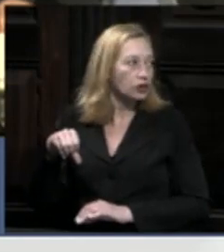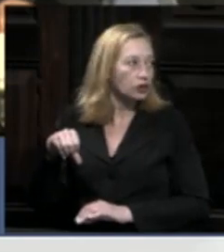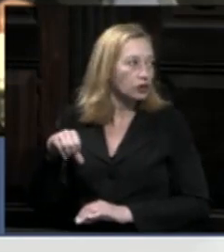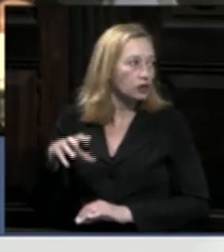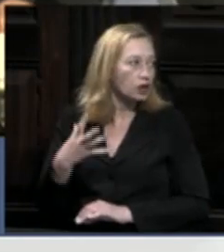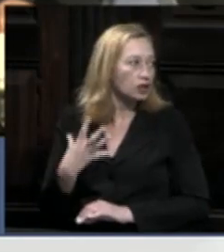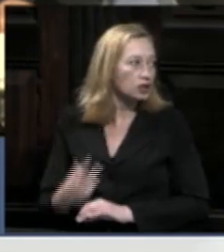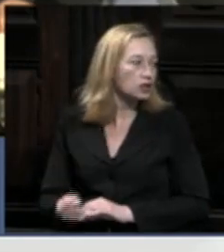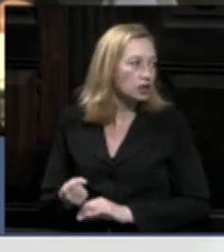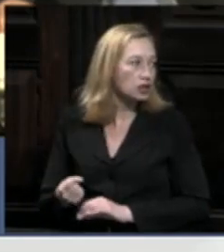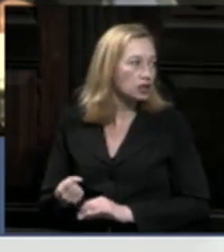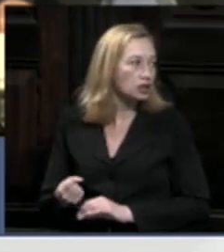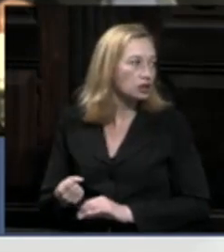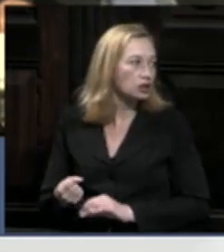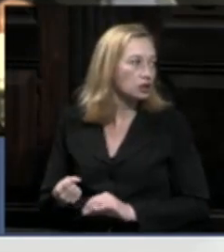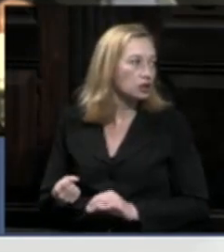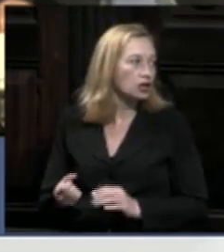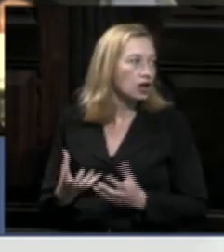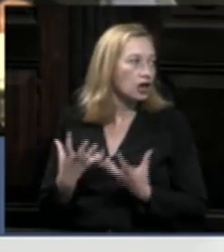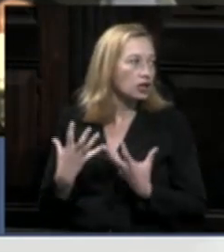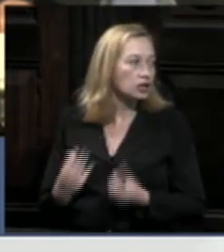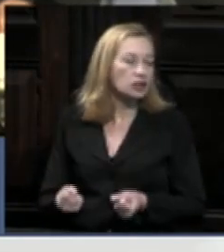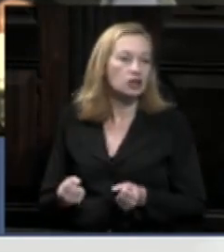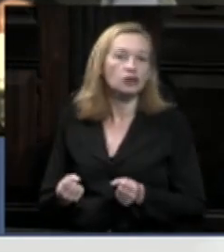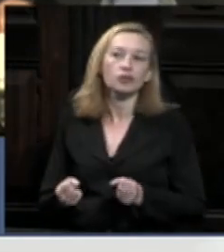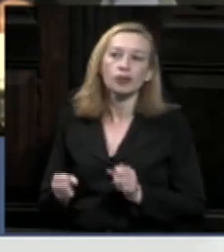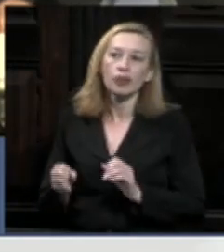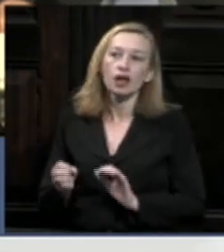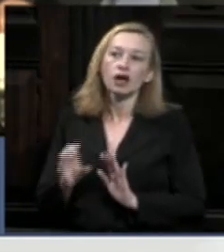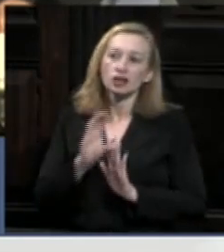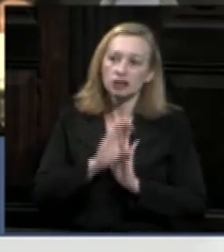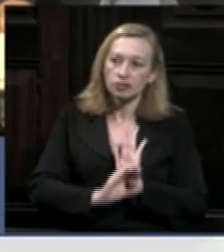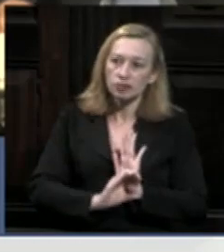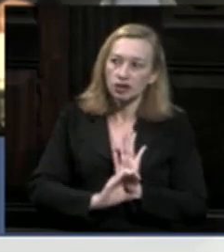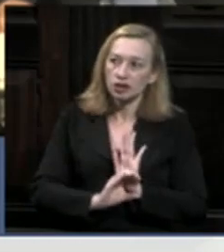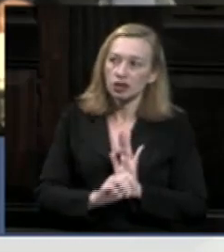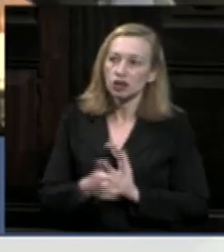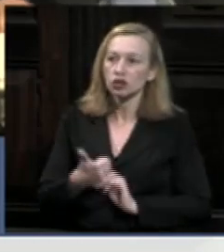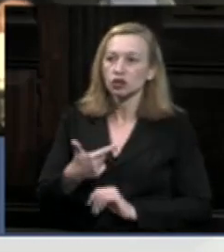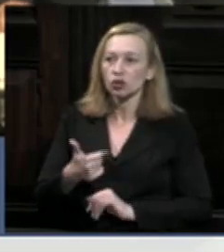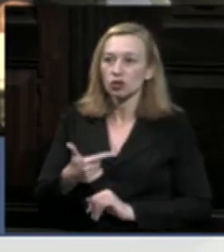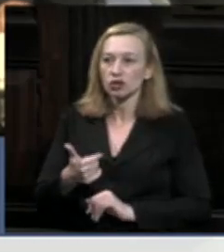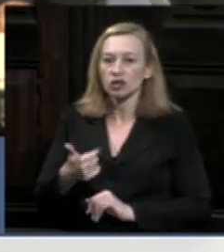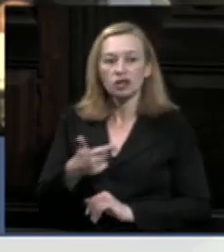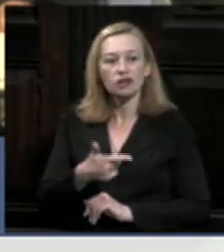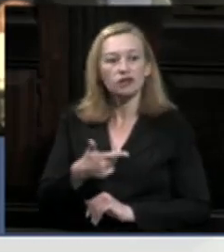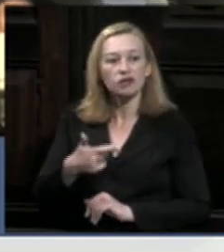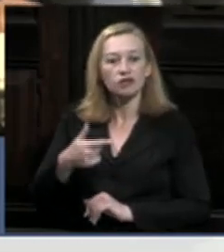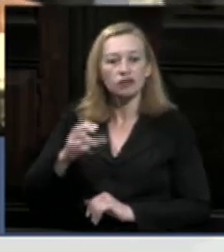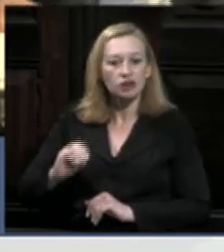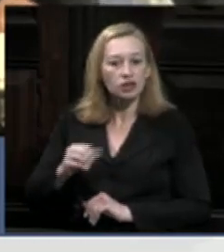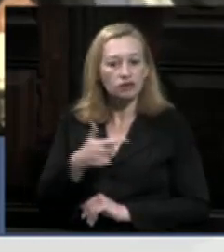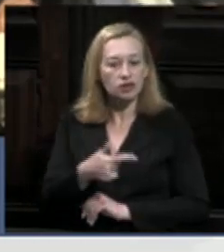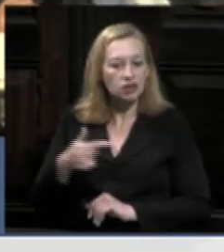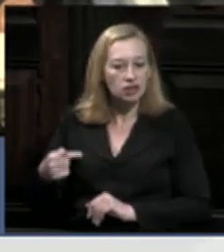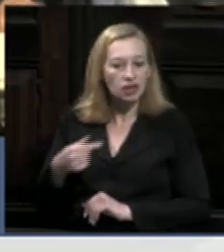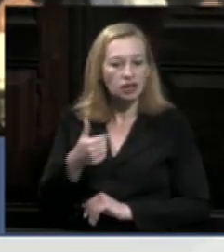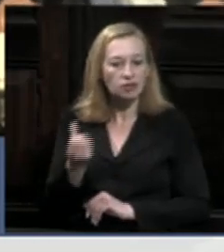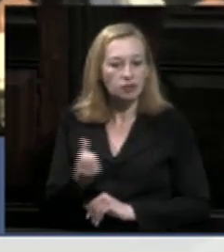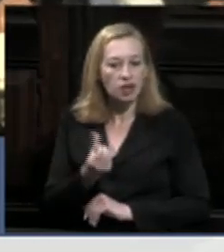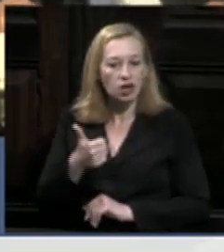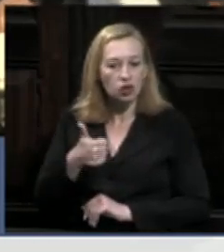de justiça favorável à emenda número 1220 37 40 48 52 55 59 61 66